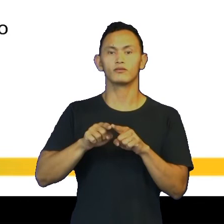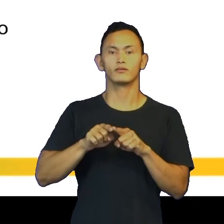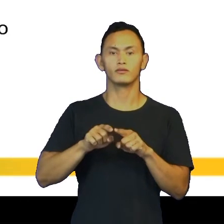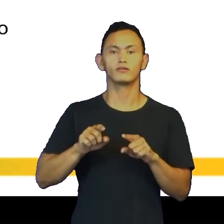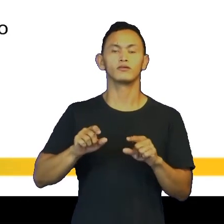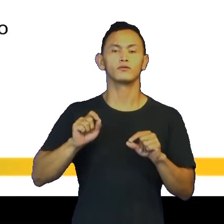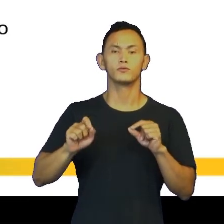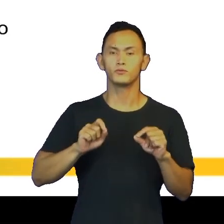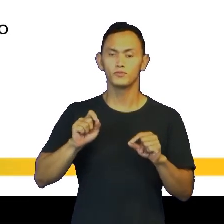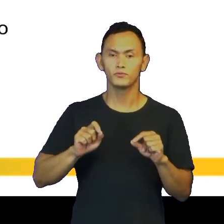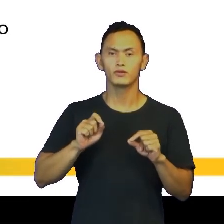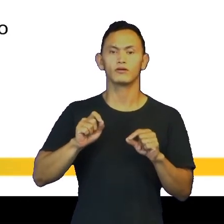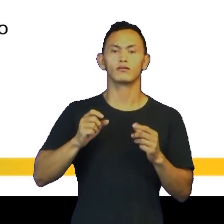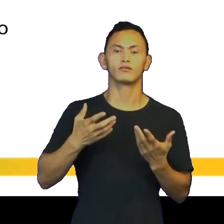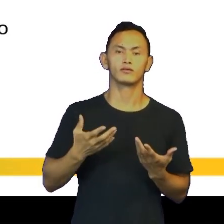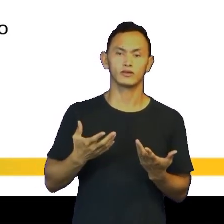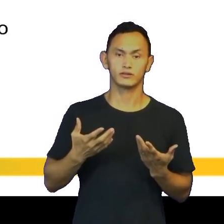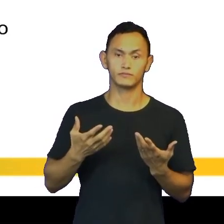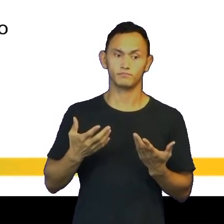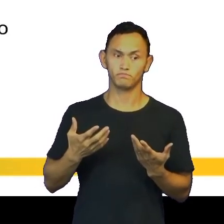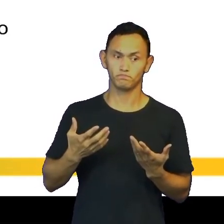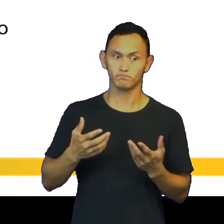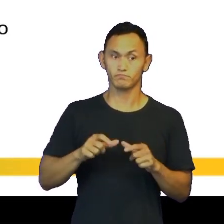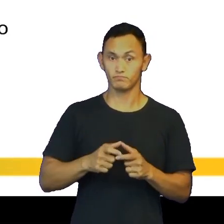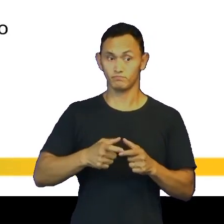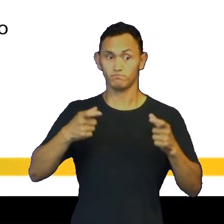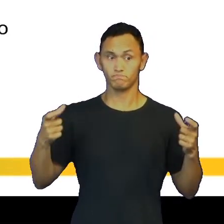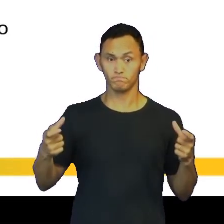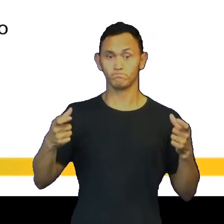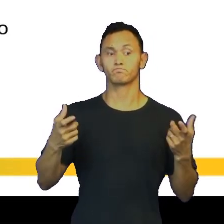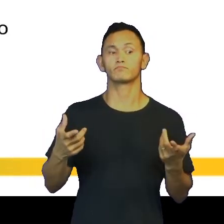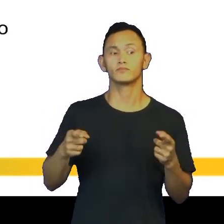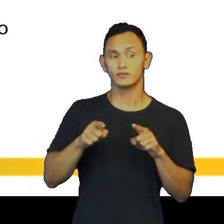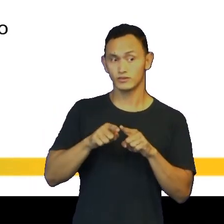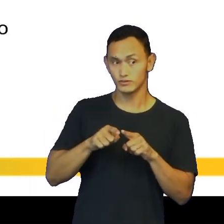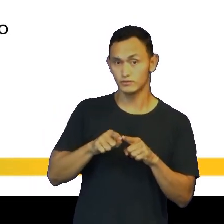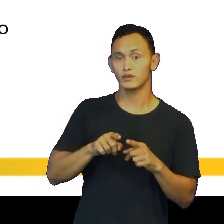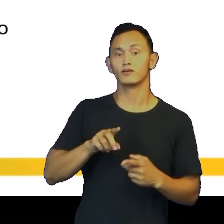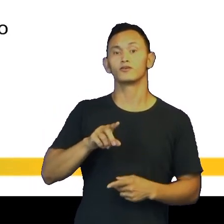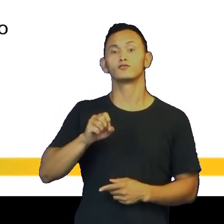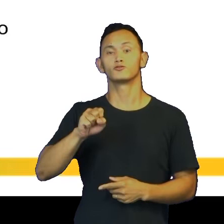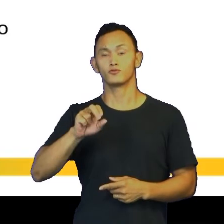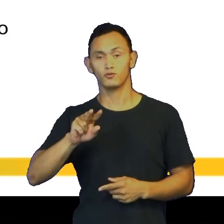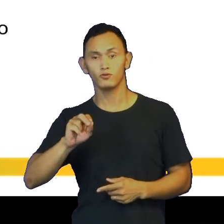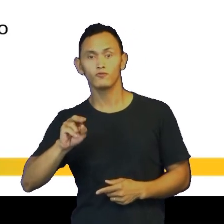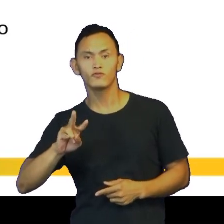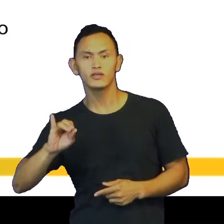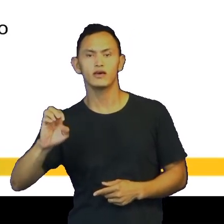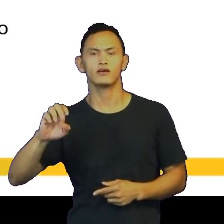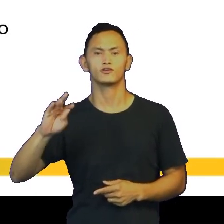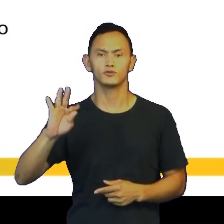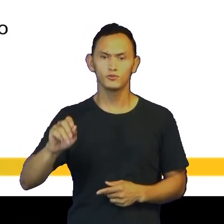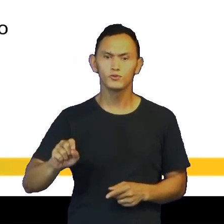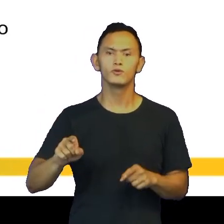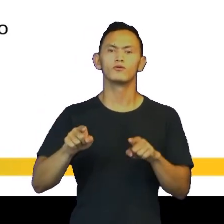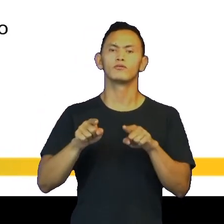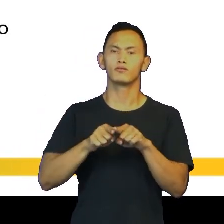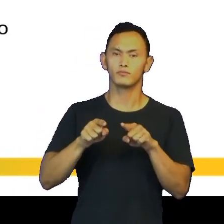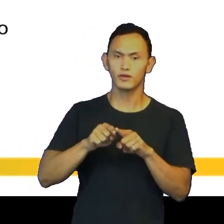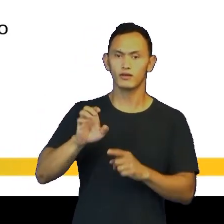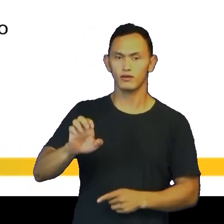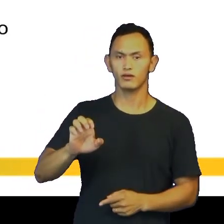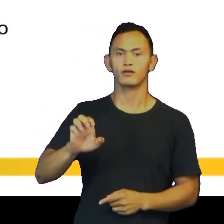o terceiro mundismo e o expansionismo soviético ou letra e a revolução bolchevique o